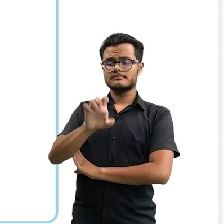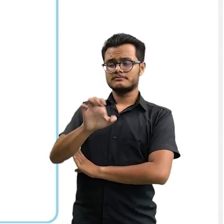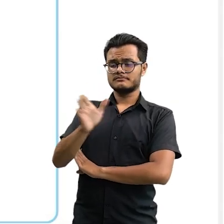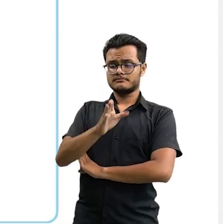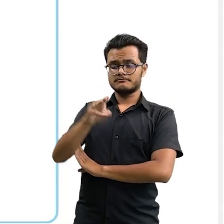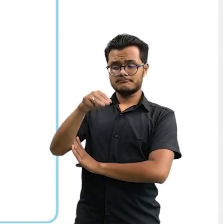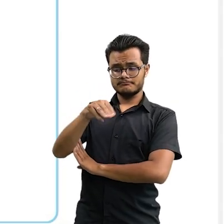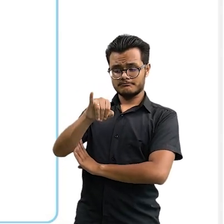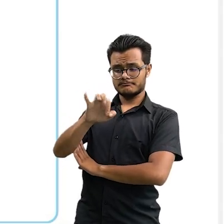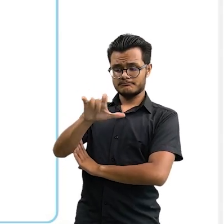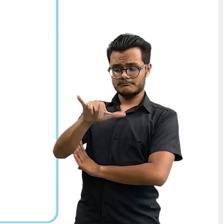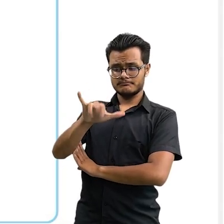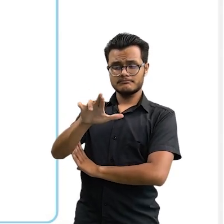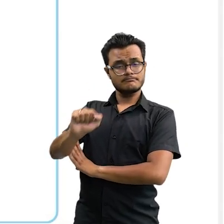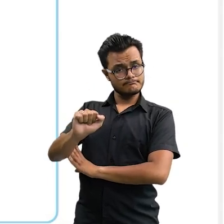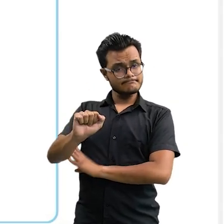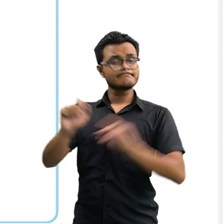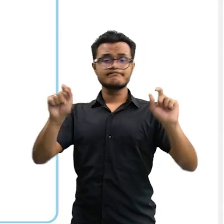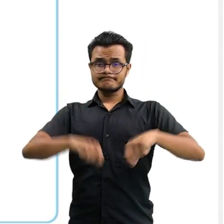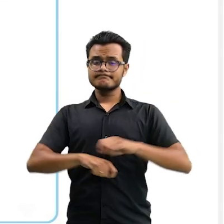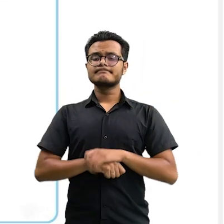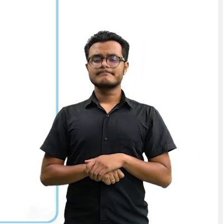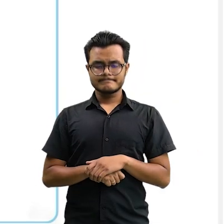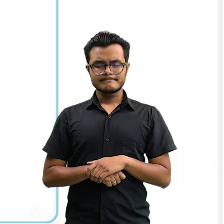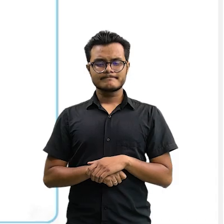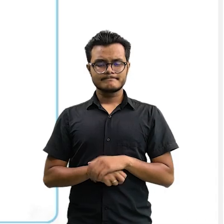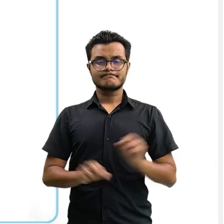de mielina.